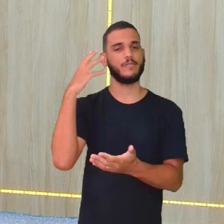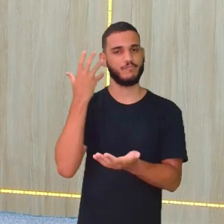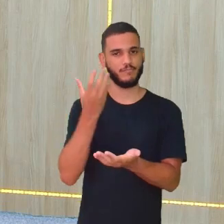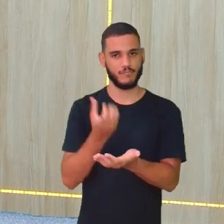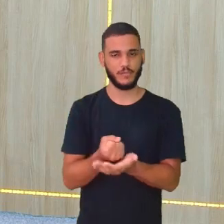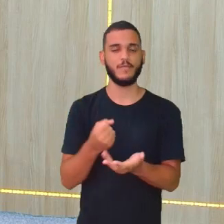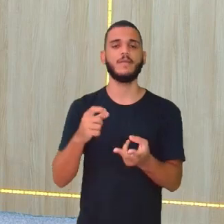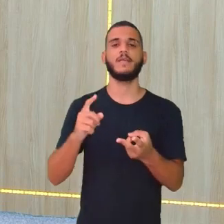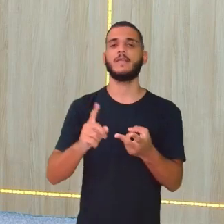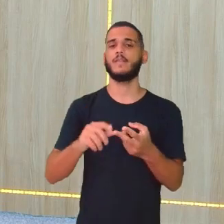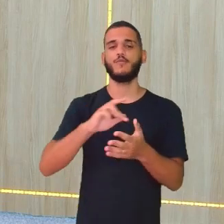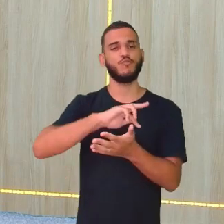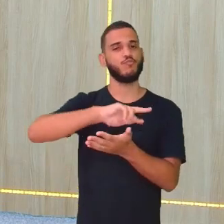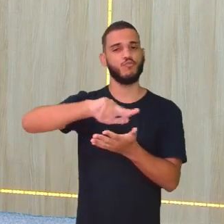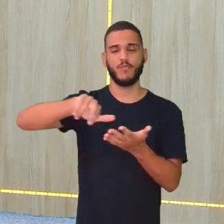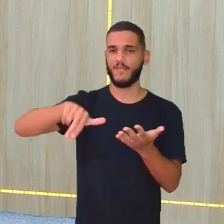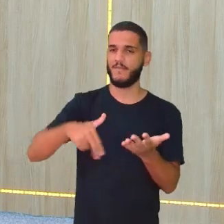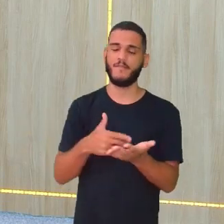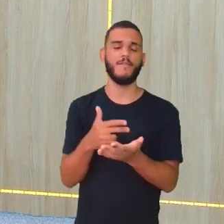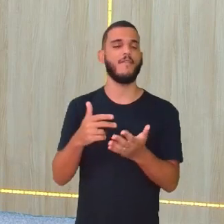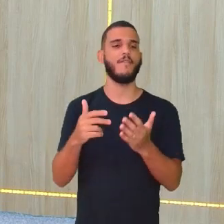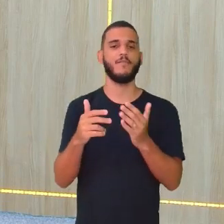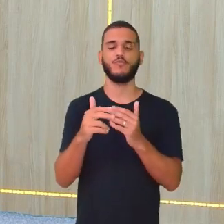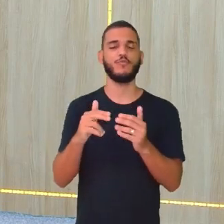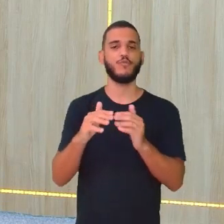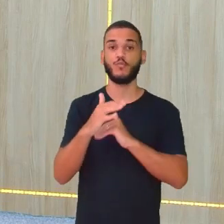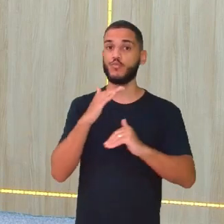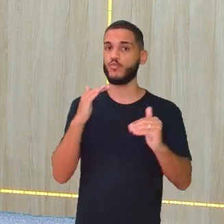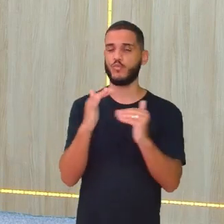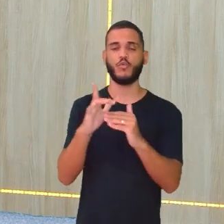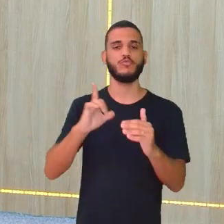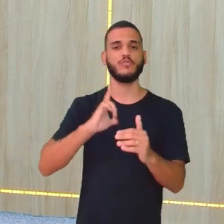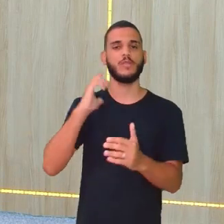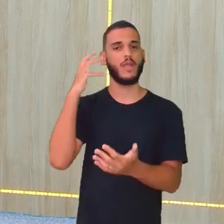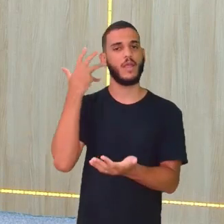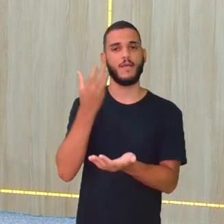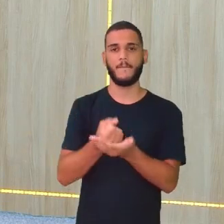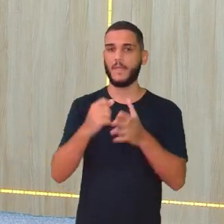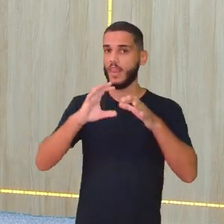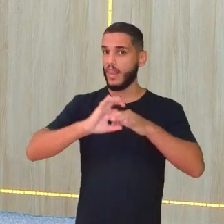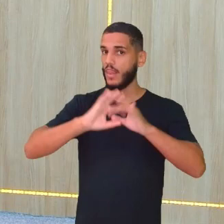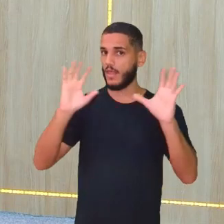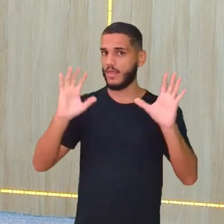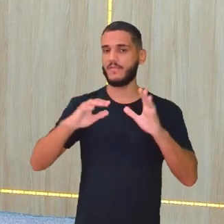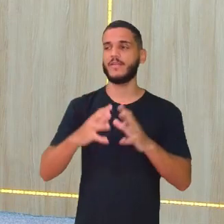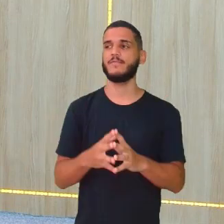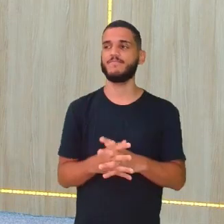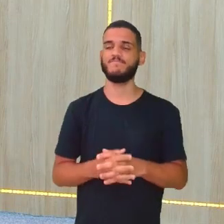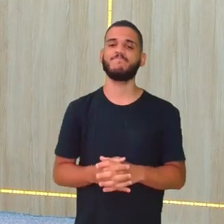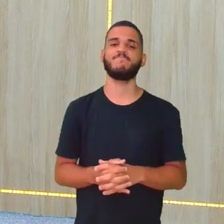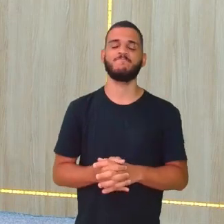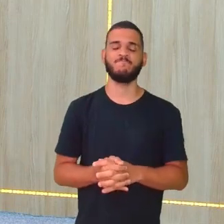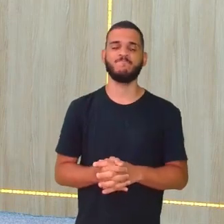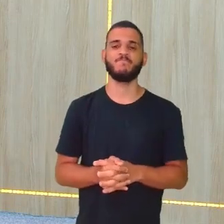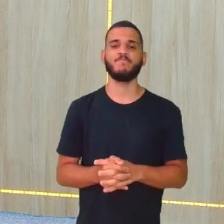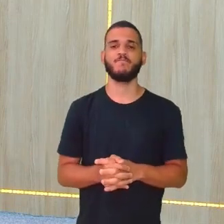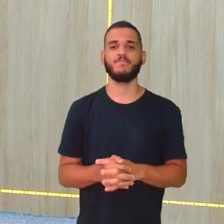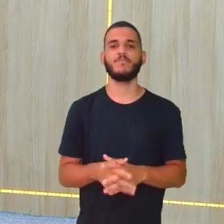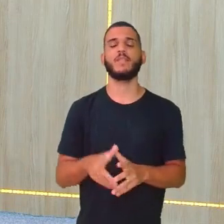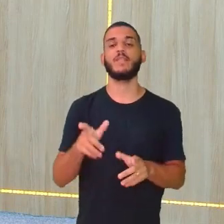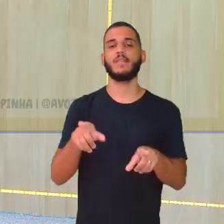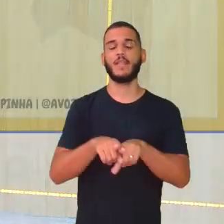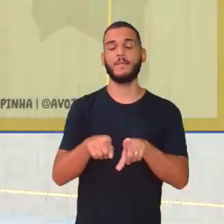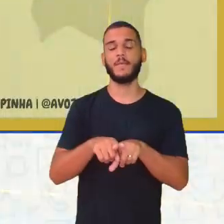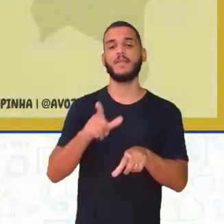Então Spotify, Deezer, Apple Podcast, Google Podcast, Castbox, diversos que eu nem sei agora. Está no